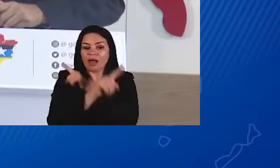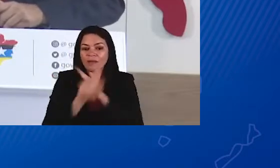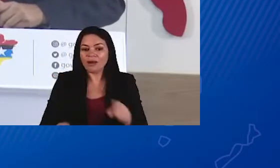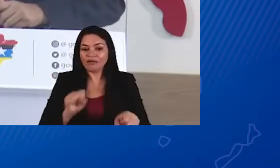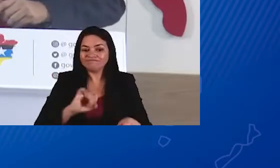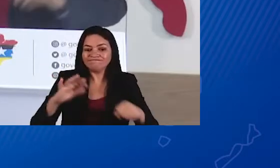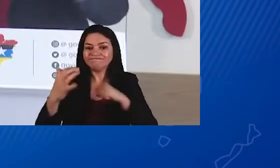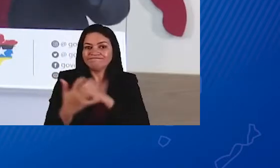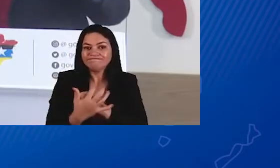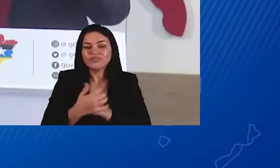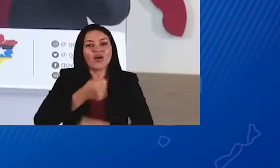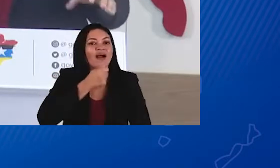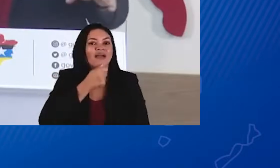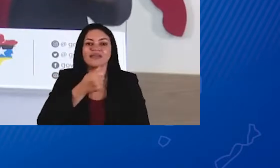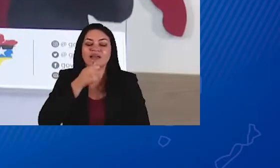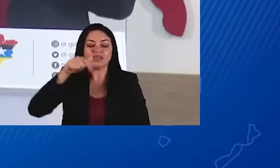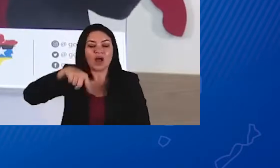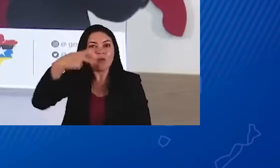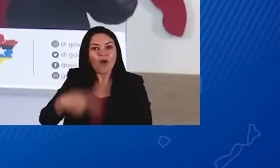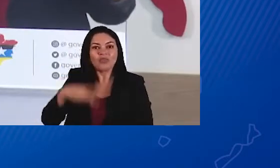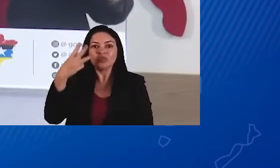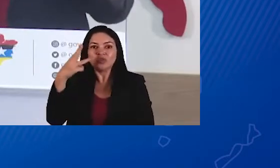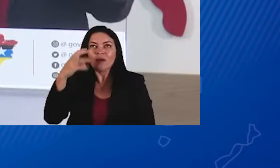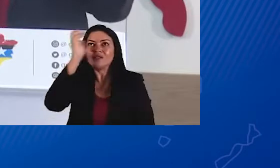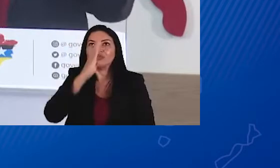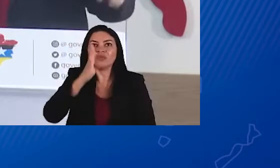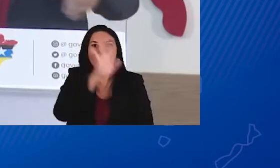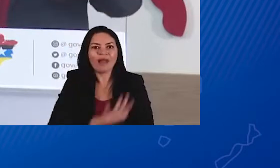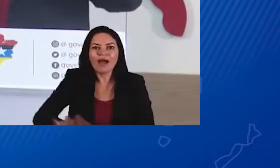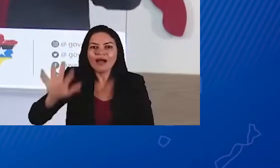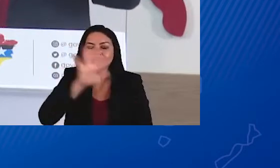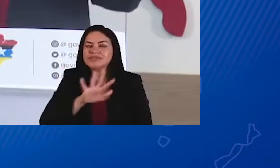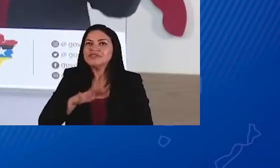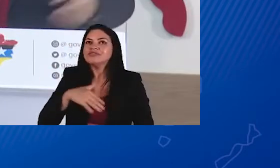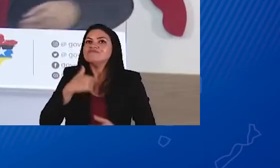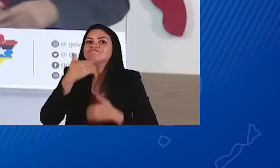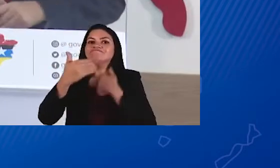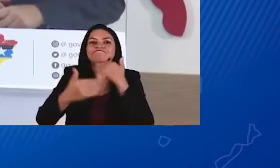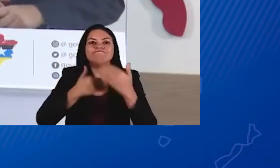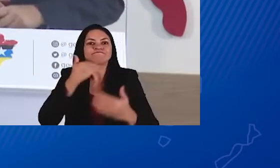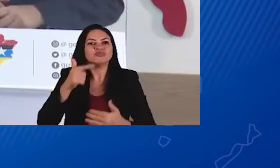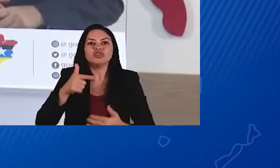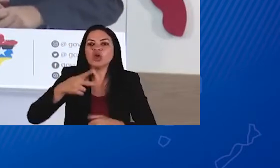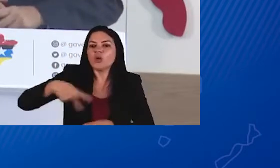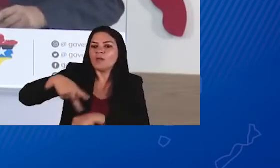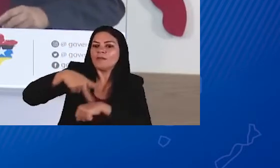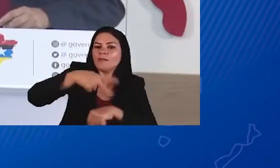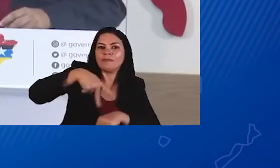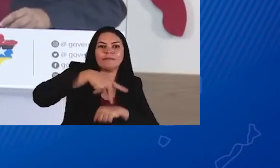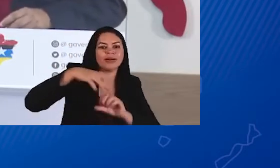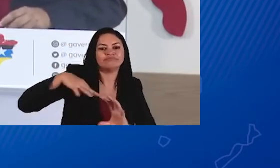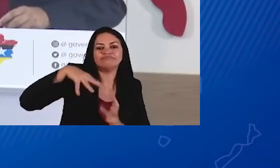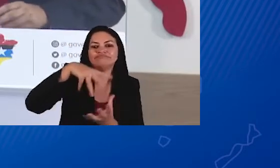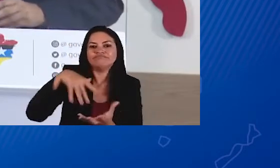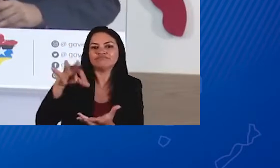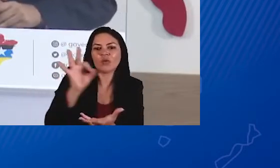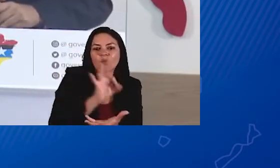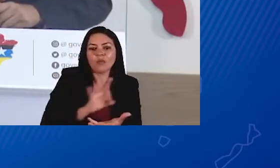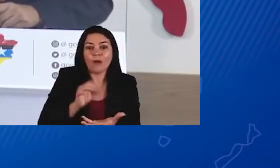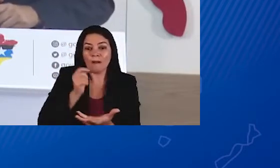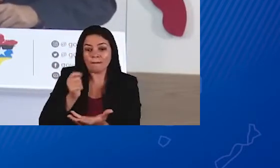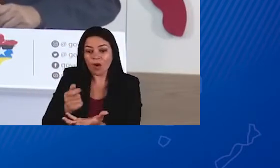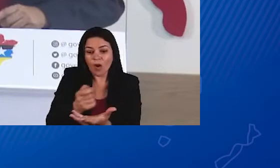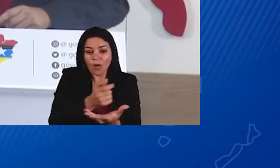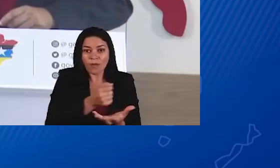erradicação do coronavírus nem no Maranhão nem no Brasil nem praticamente nenhuma nação do mundo algumas